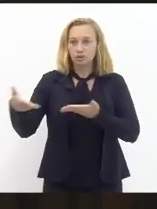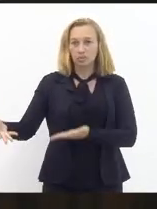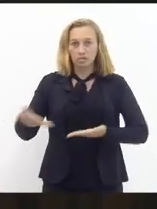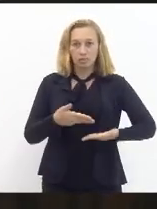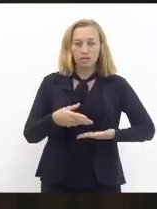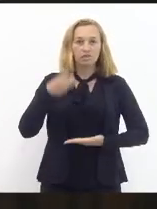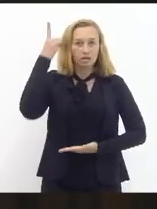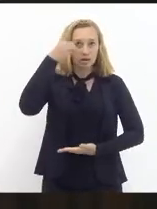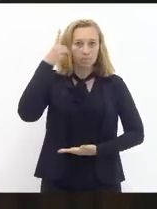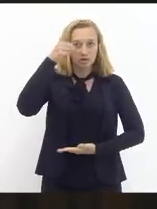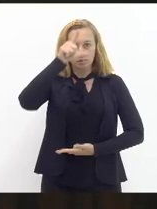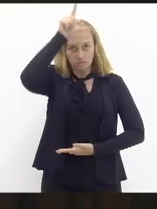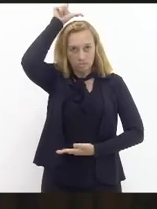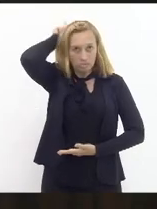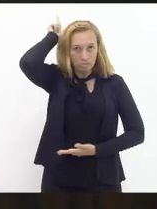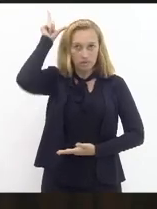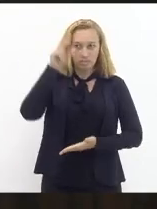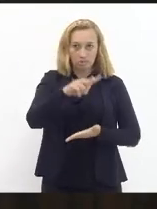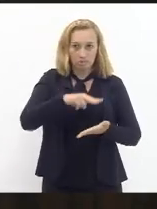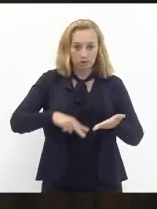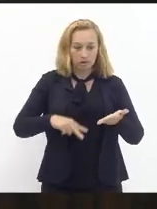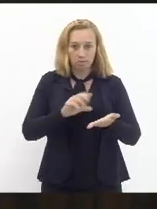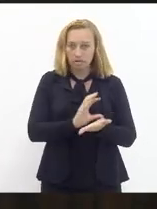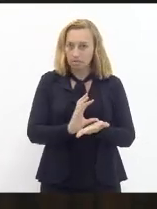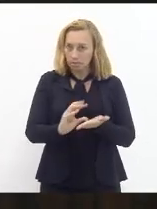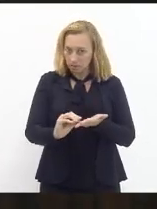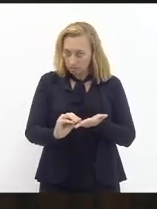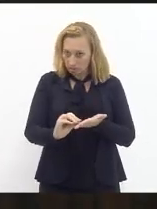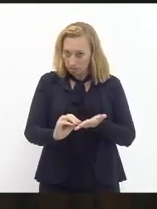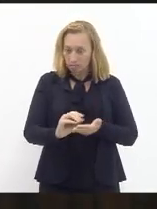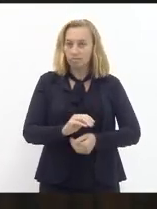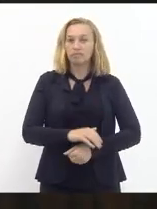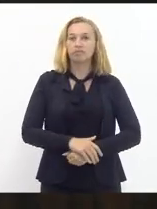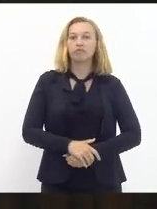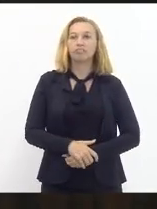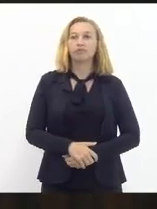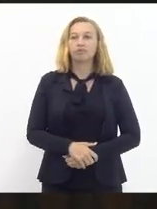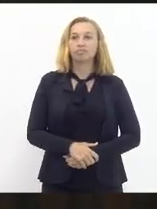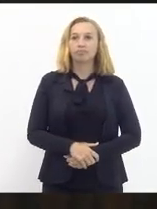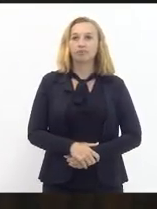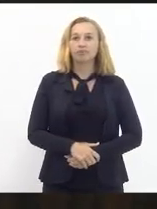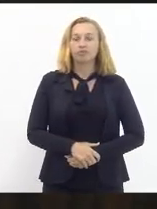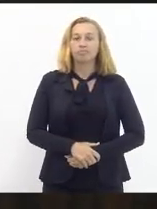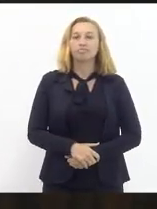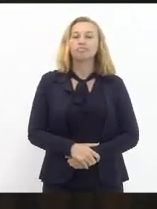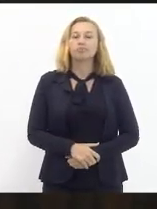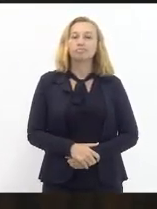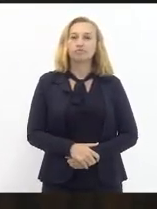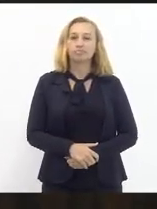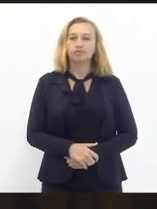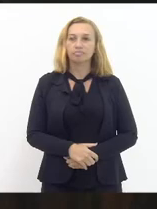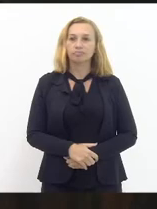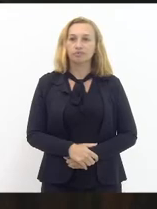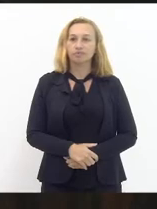o senhor deputado Luiz Paulo para fazer leitura da ata da sessão anterior.